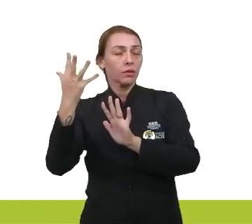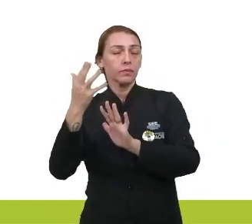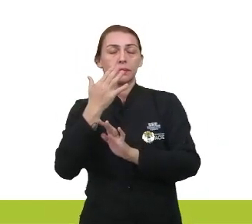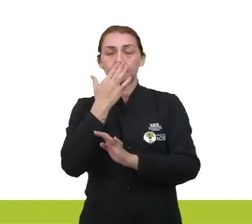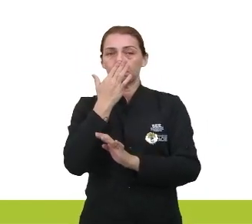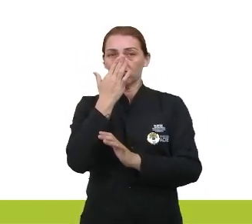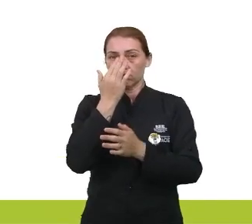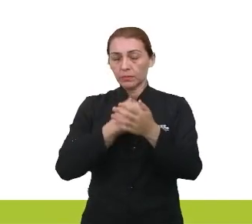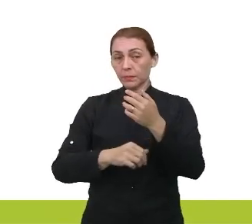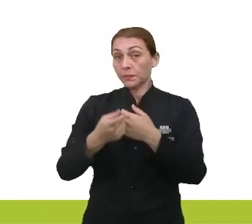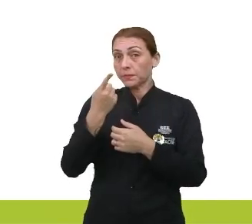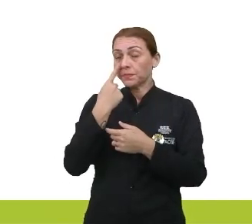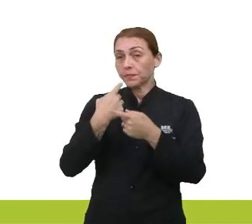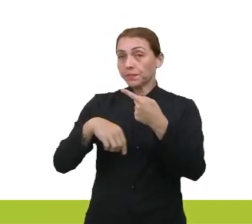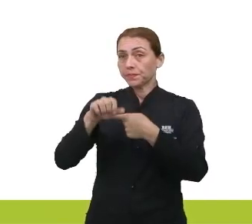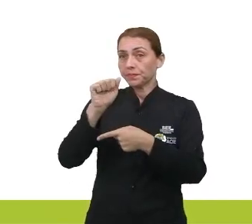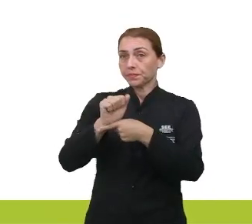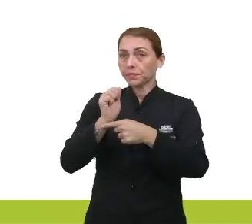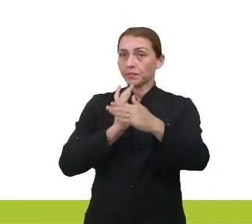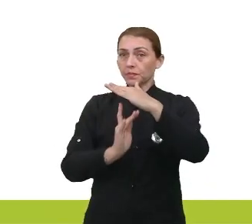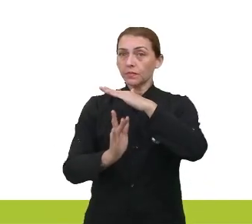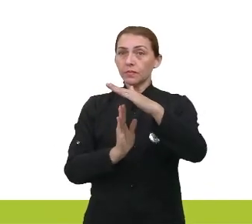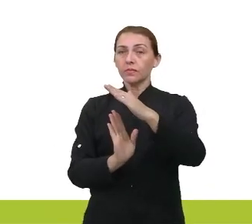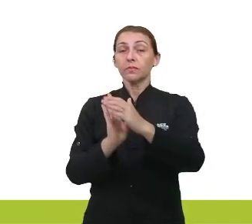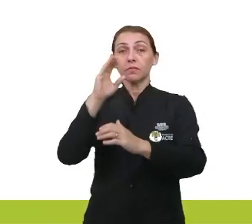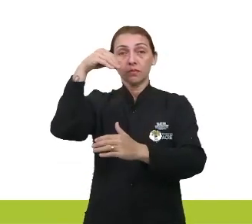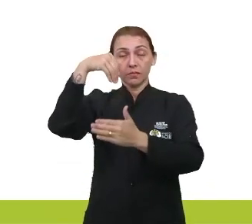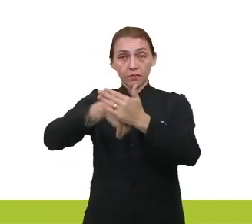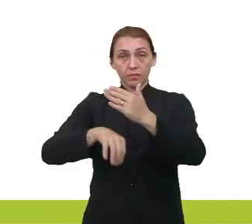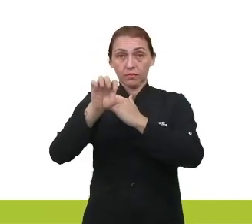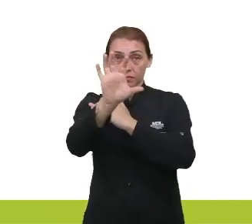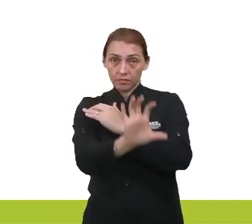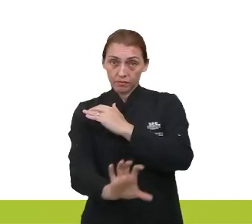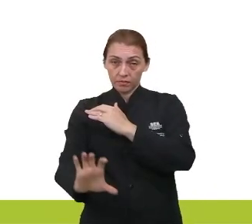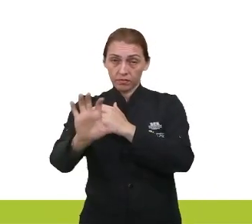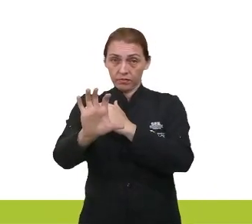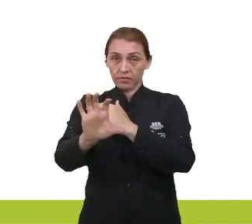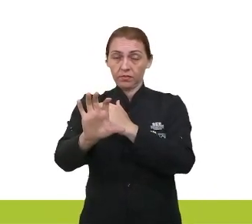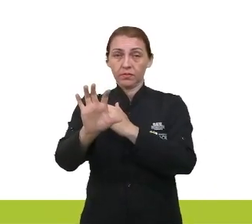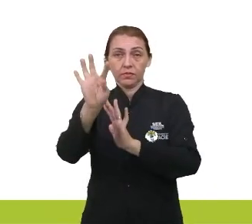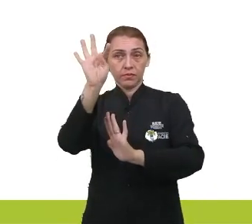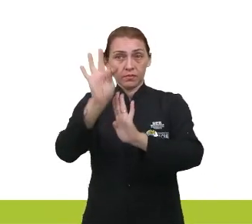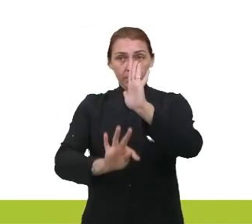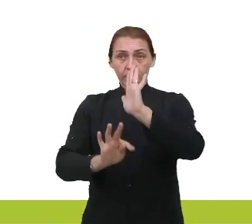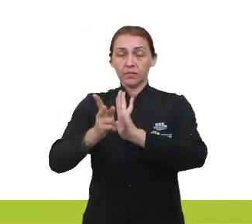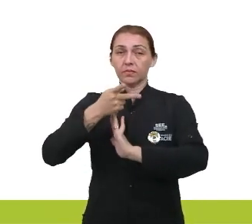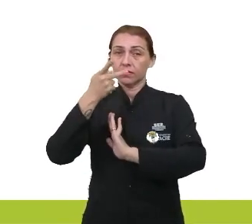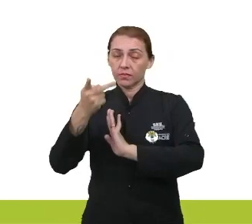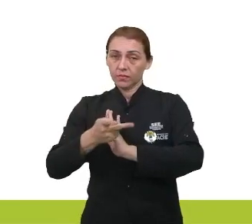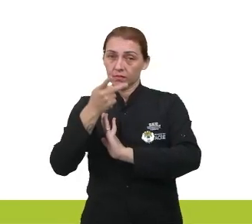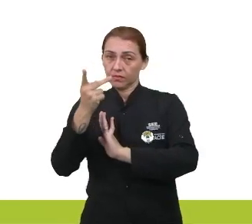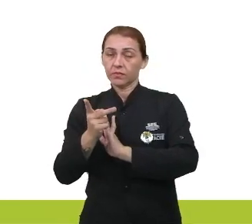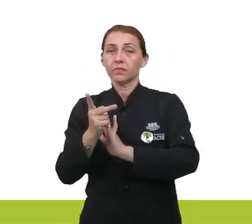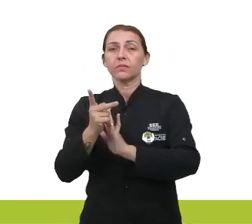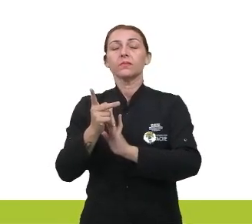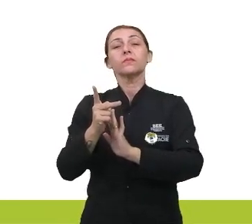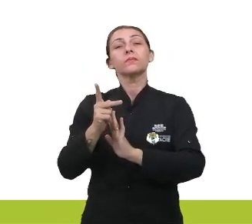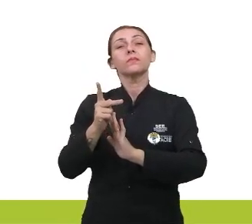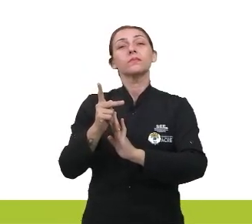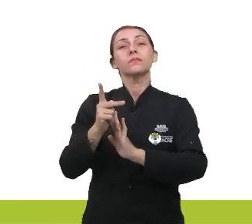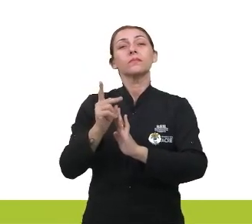processo. Olha só, letra A, migração intrarregional? Será que o texto está falando de uma migração